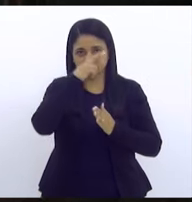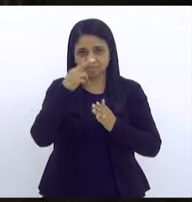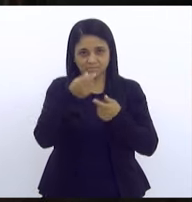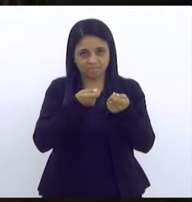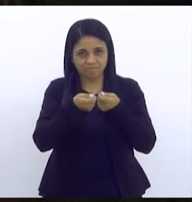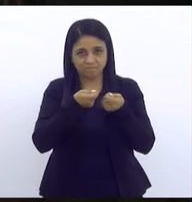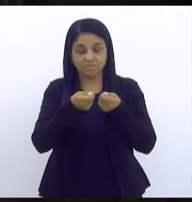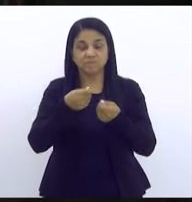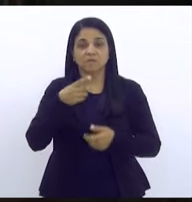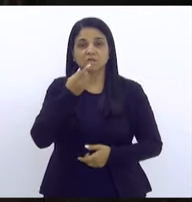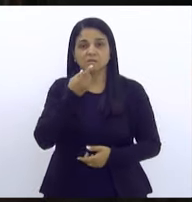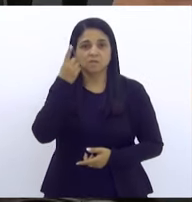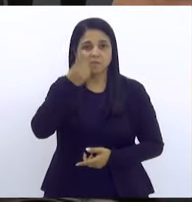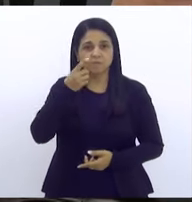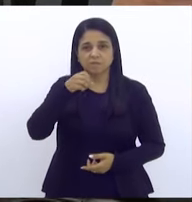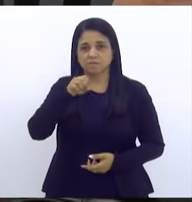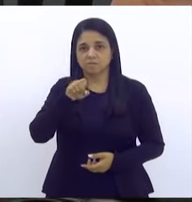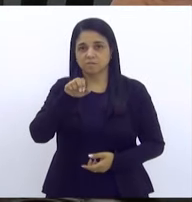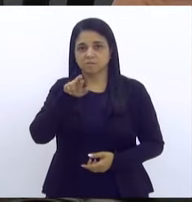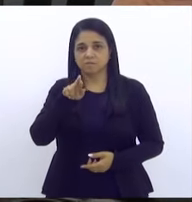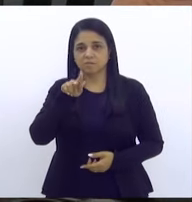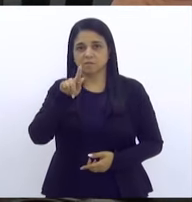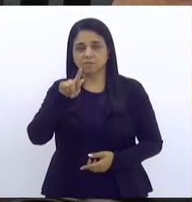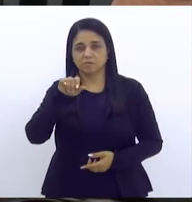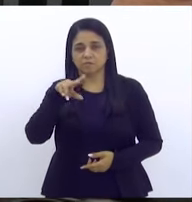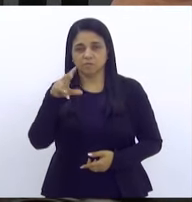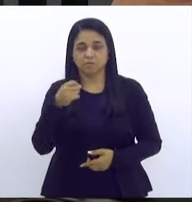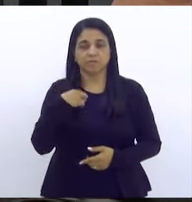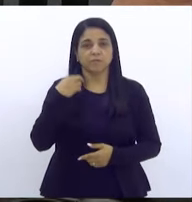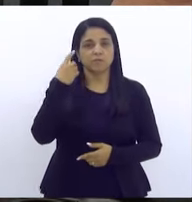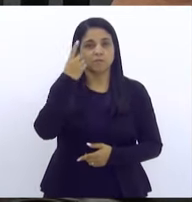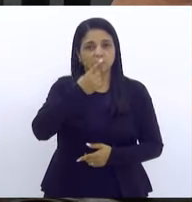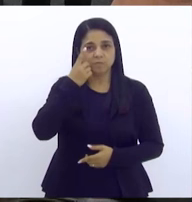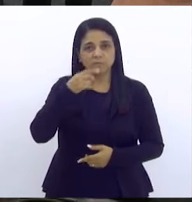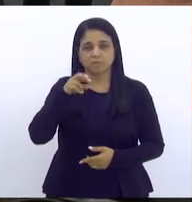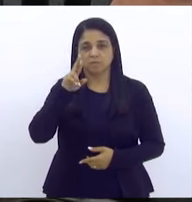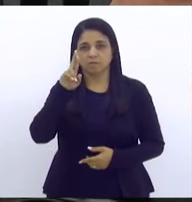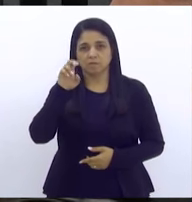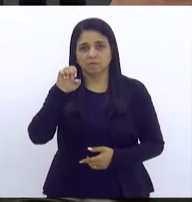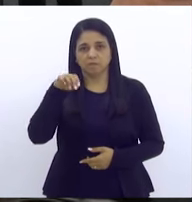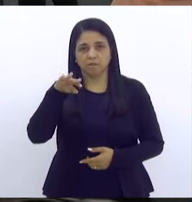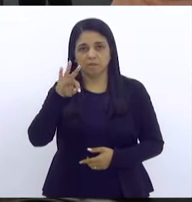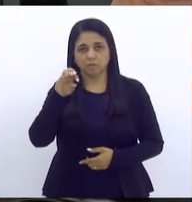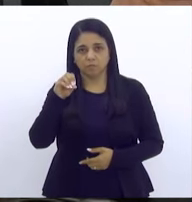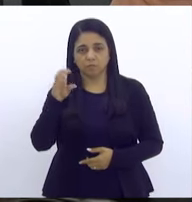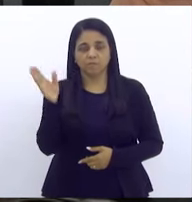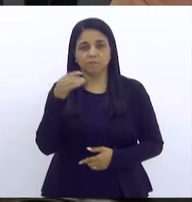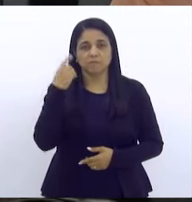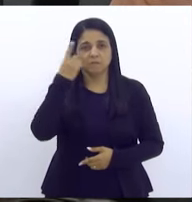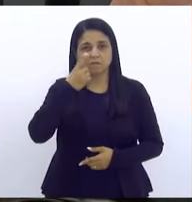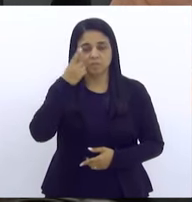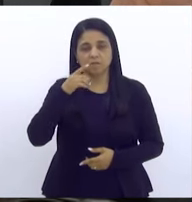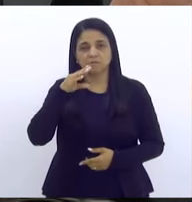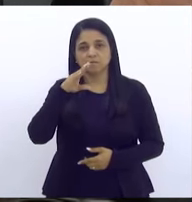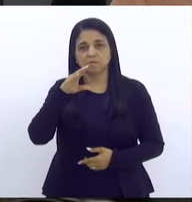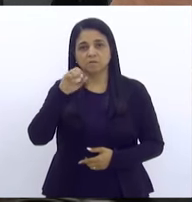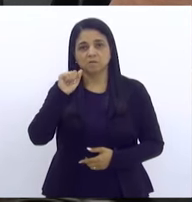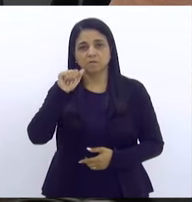doutor Serginho, deputado Renato Miranda, deputado Andrezinho